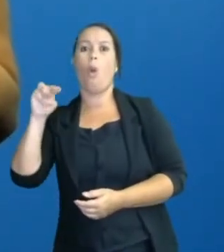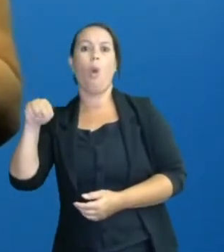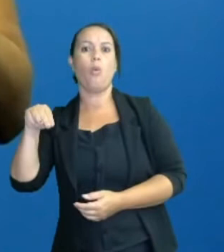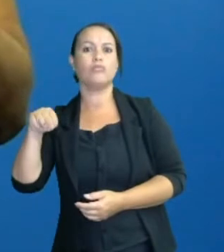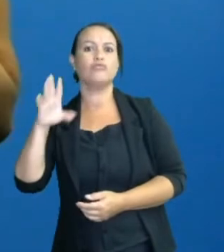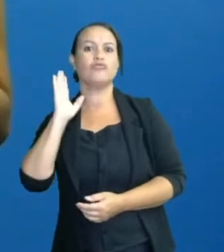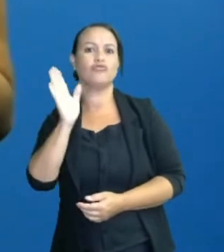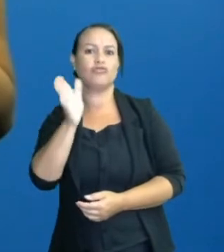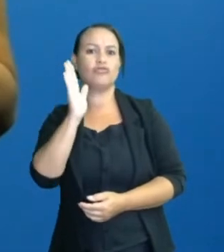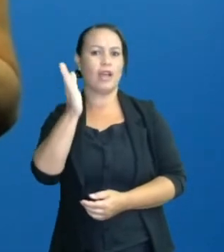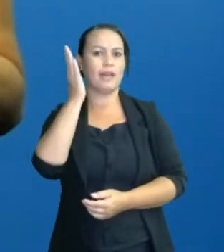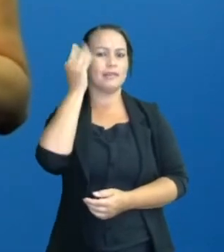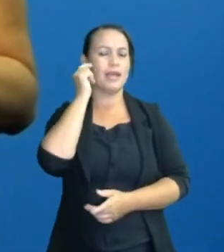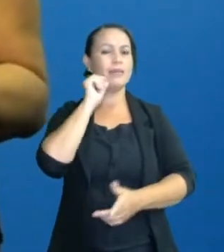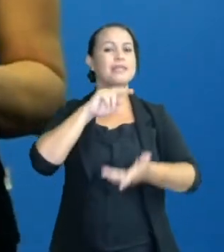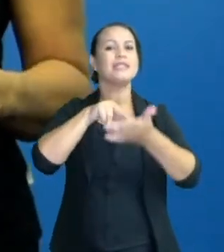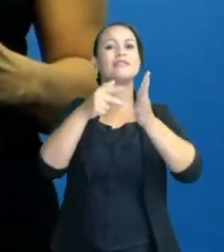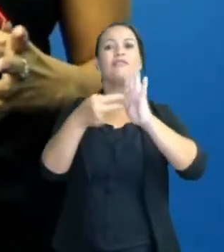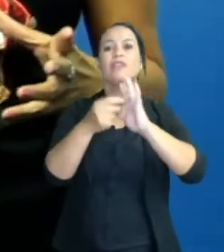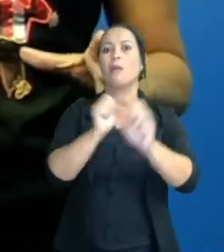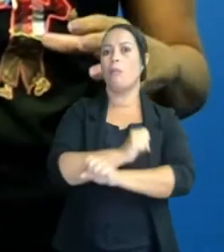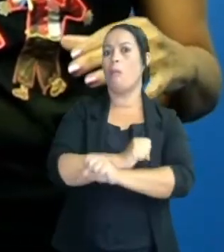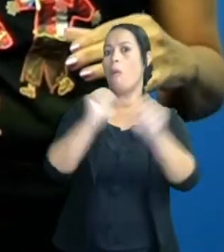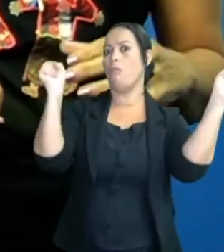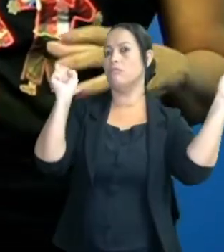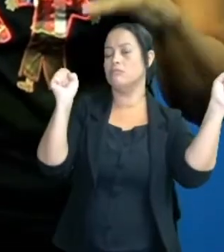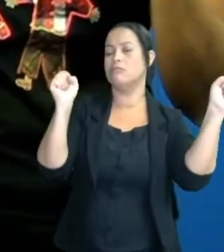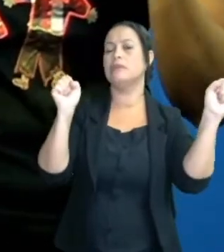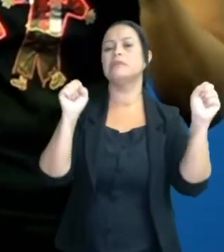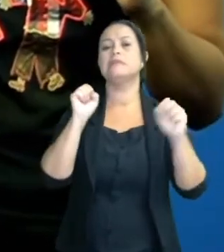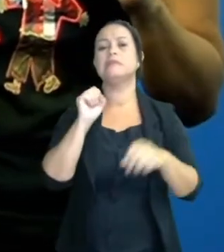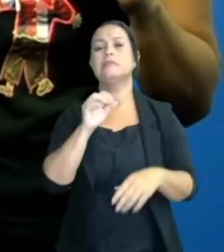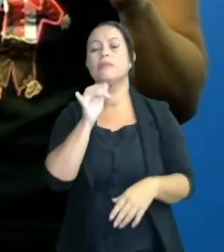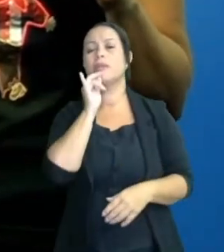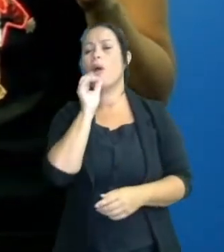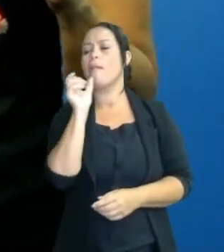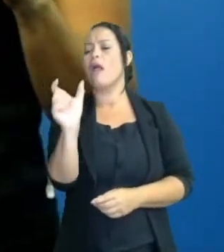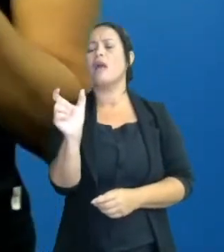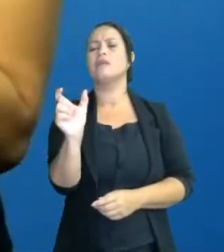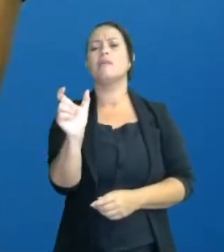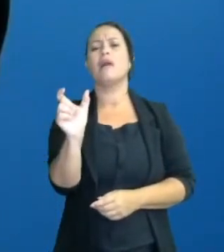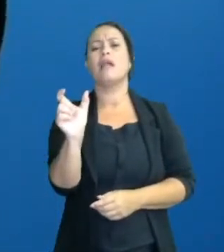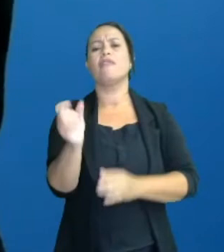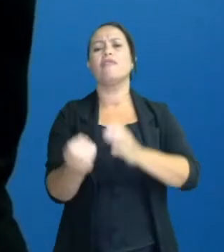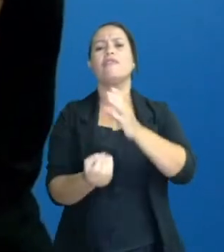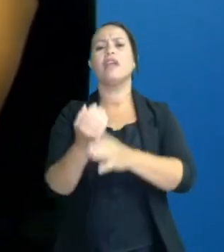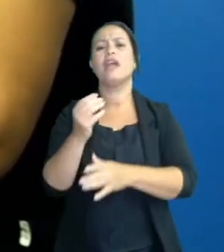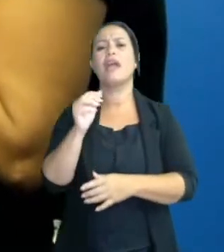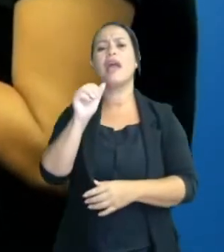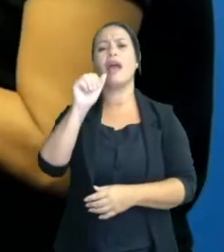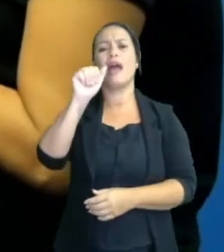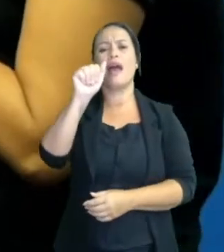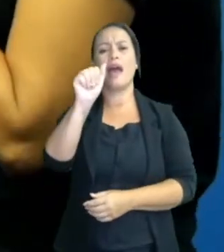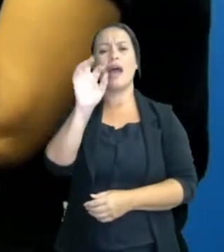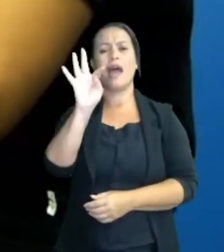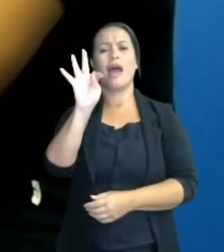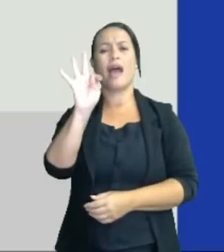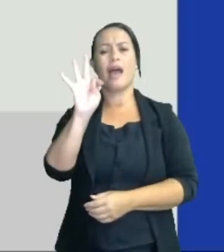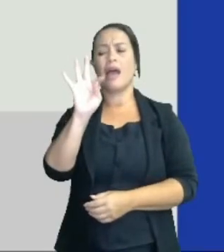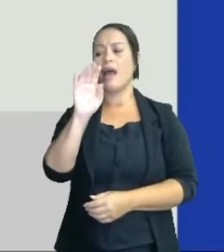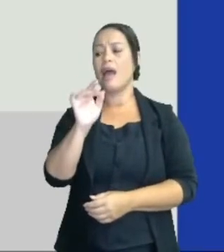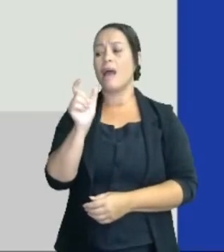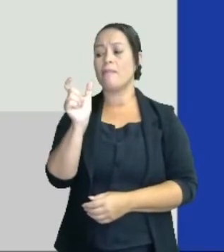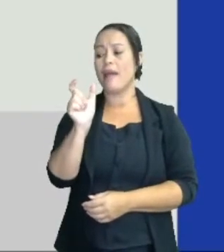já sabe que é alguma coisa que explodiu. Quando aparece a palavrinha atim, ali,